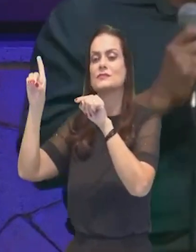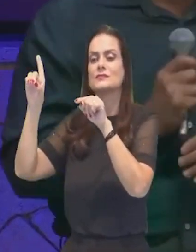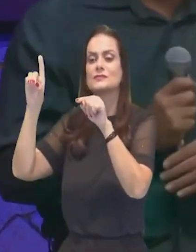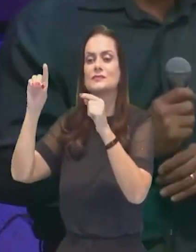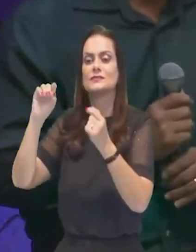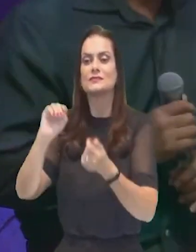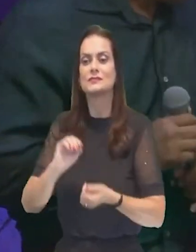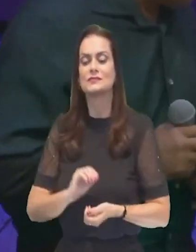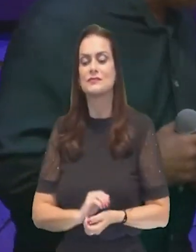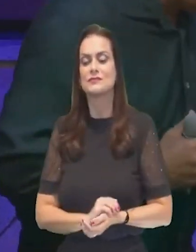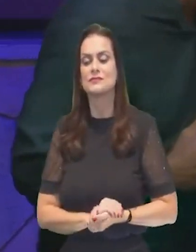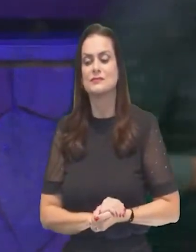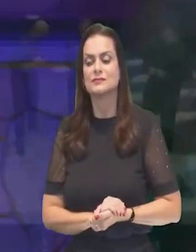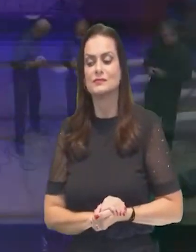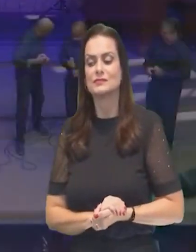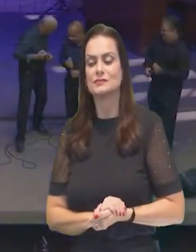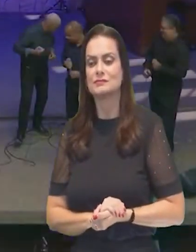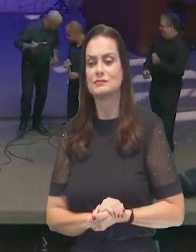Deus.